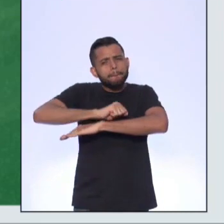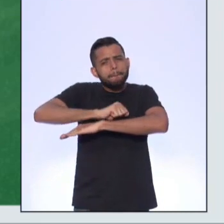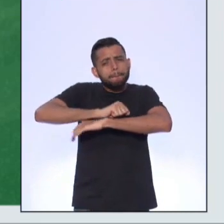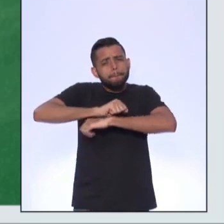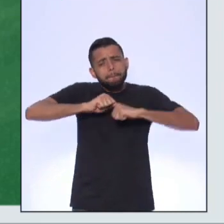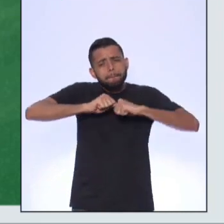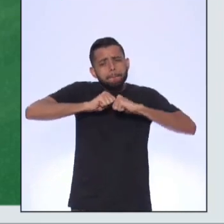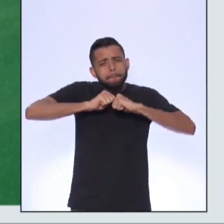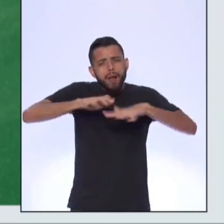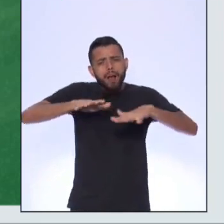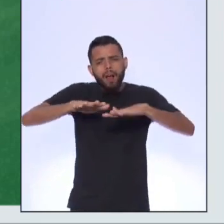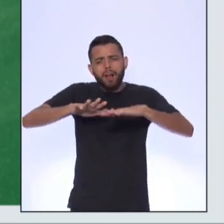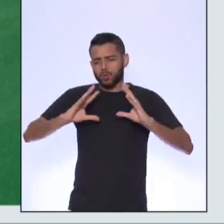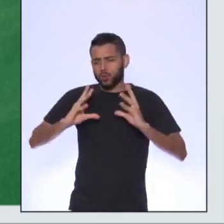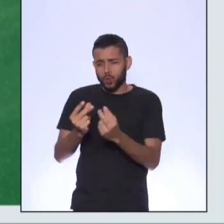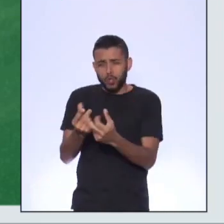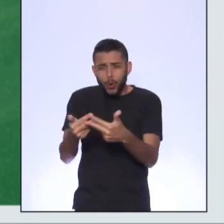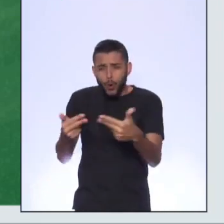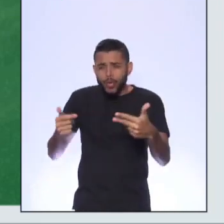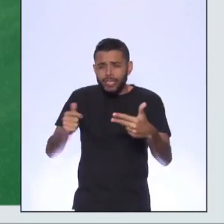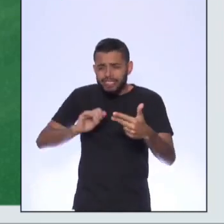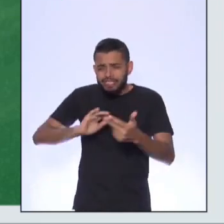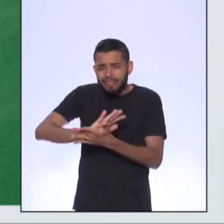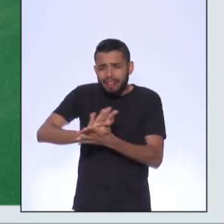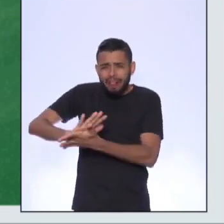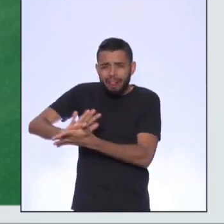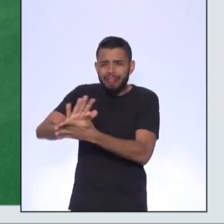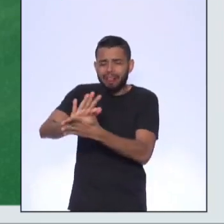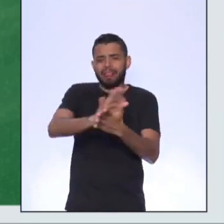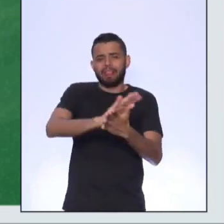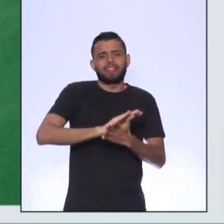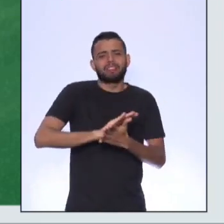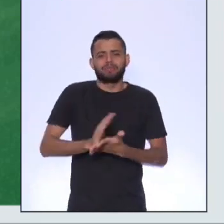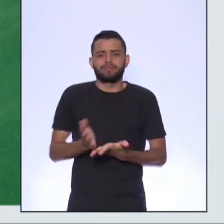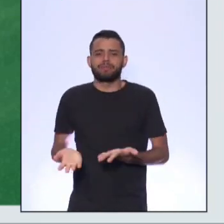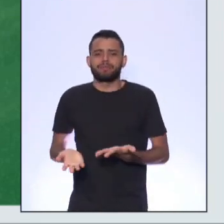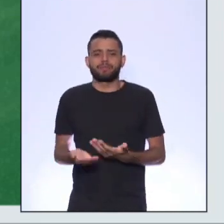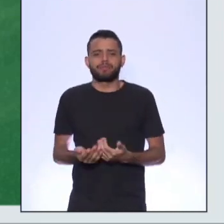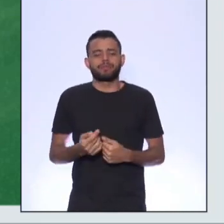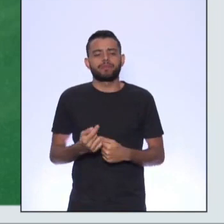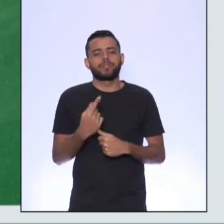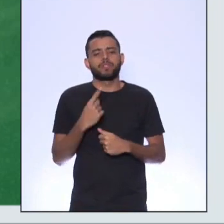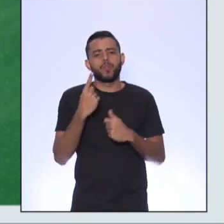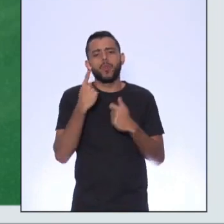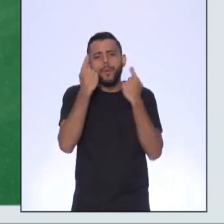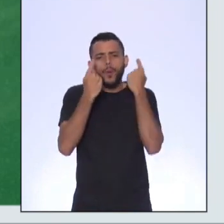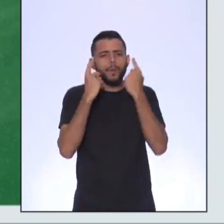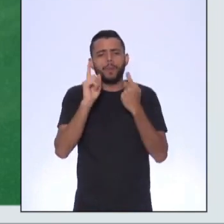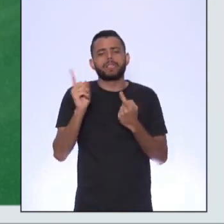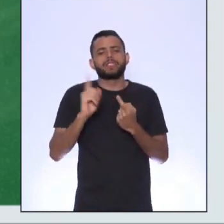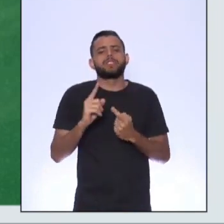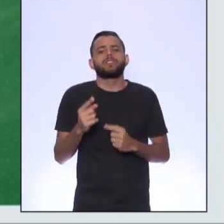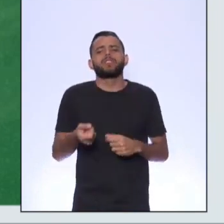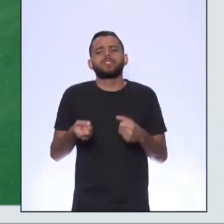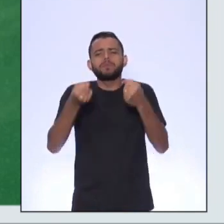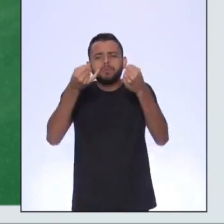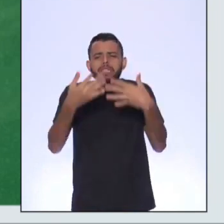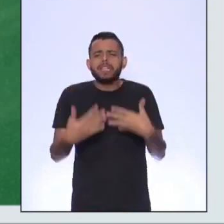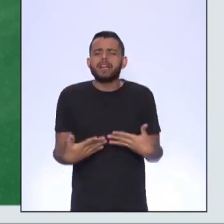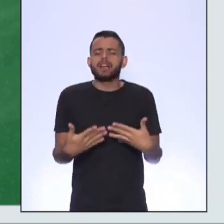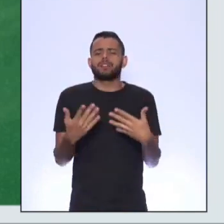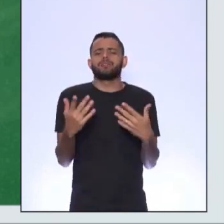que encontra pela frente. Sabe, eles não têm essa preocupação, né, com a linguagem didática, com a